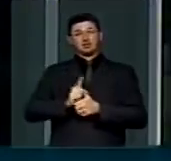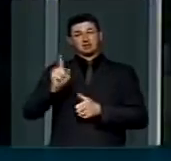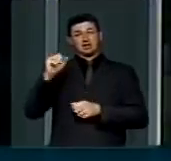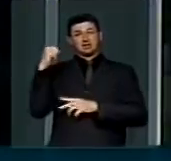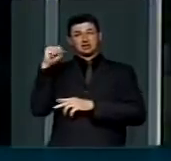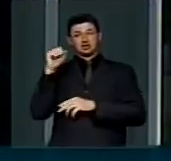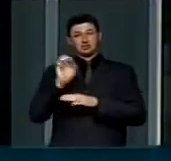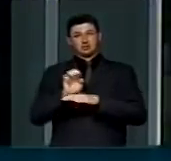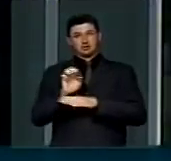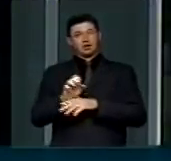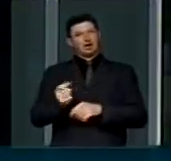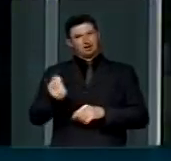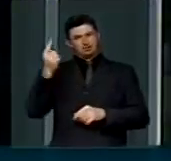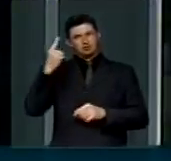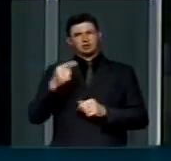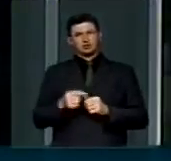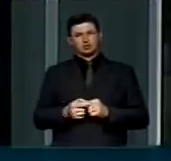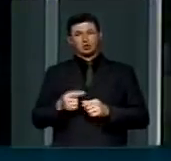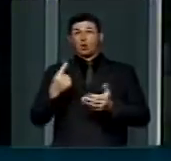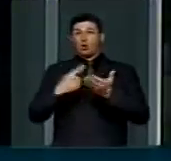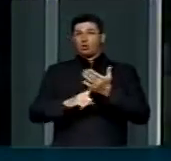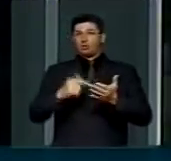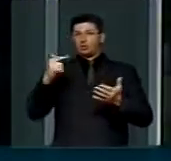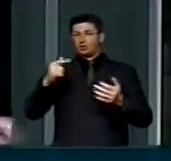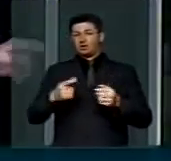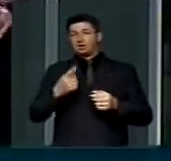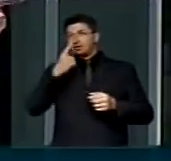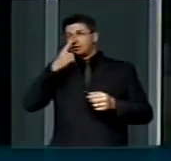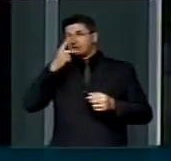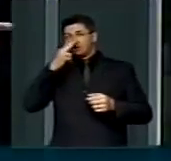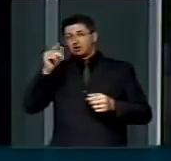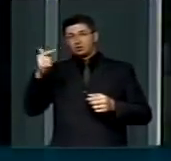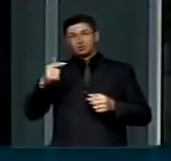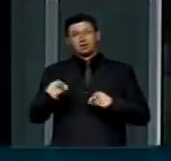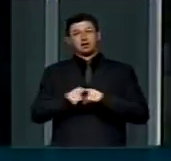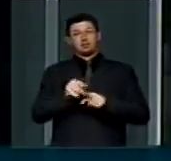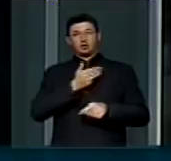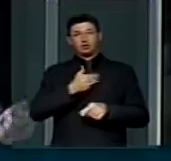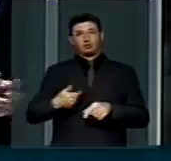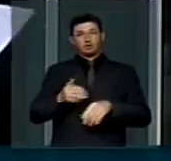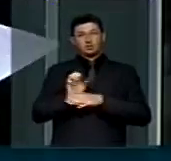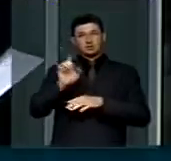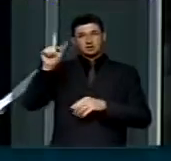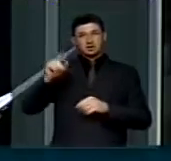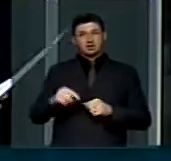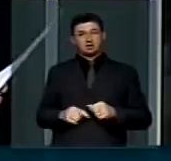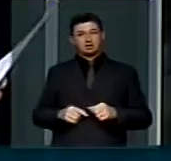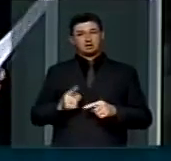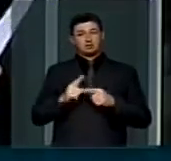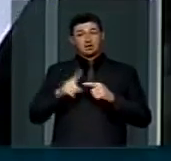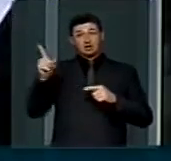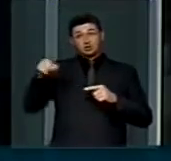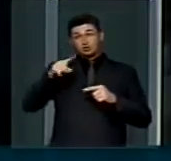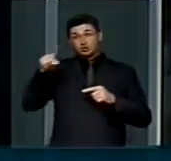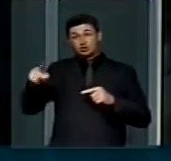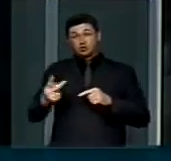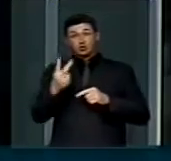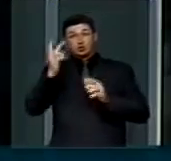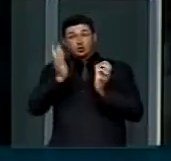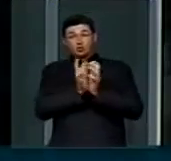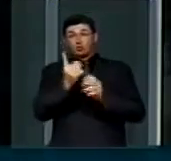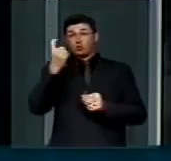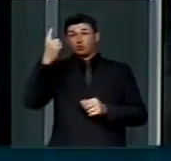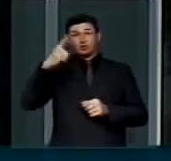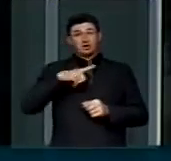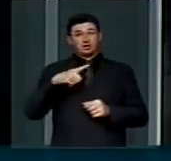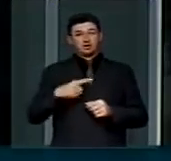Um absurdo, uma falta de compromisso e de sensibilidade do governo do estado de Sergipe, que suspende as duas únicas equipes que